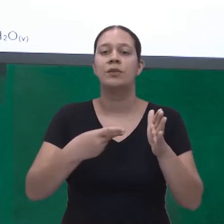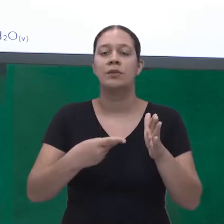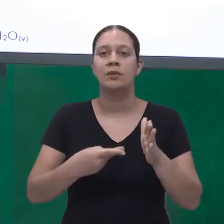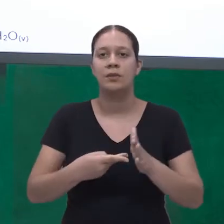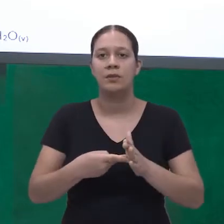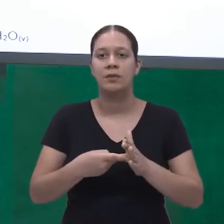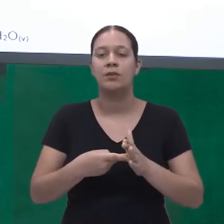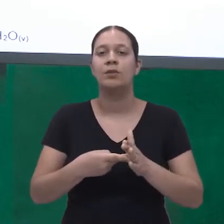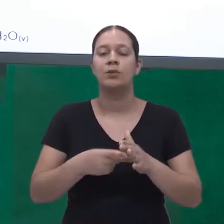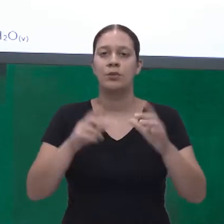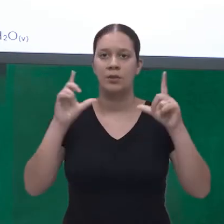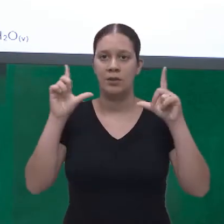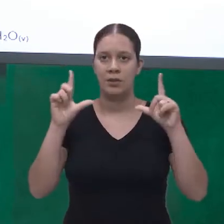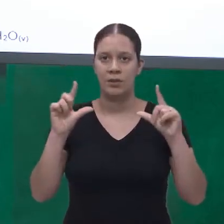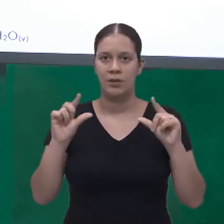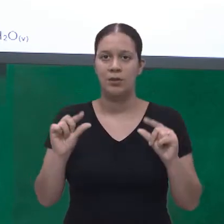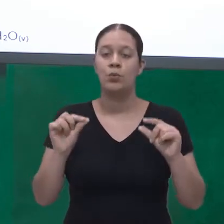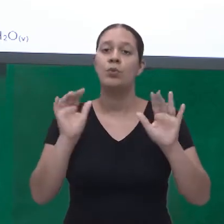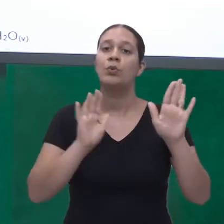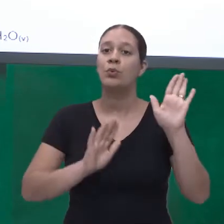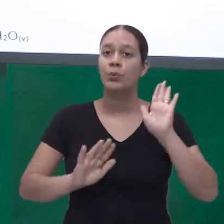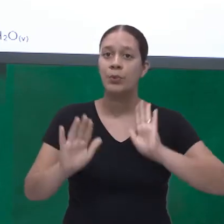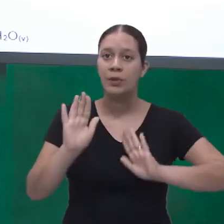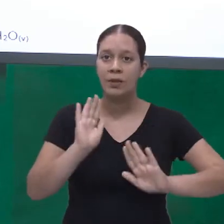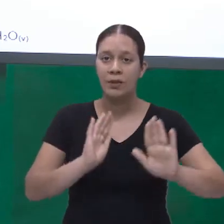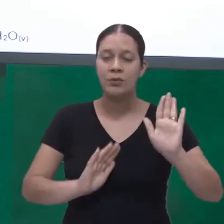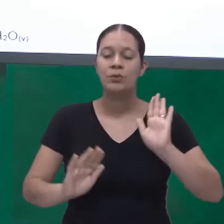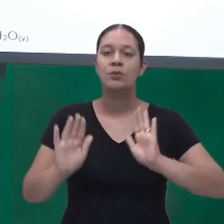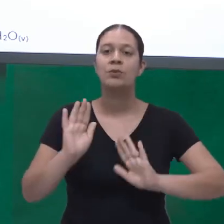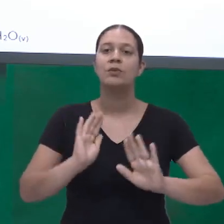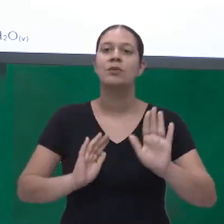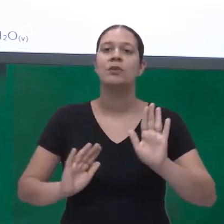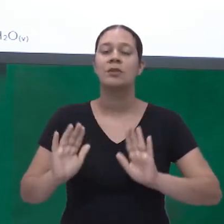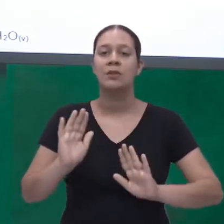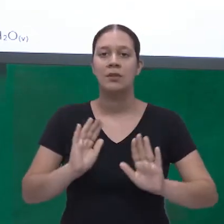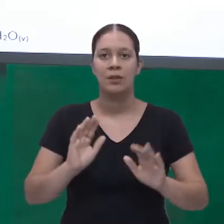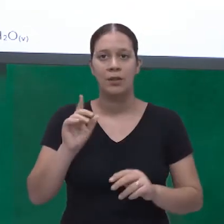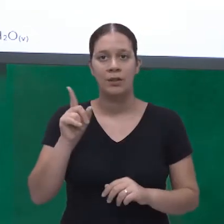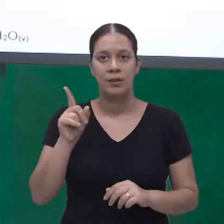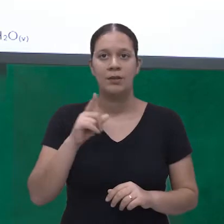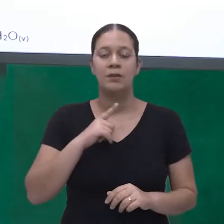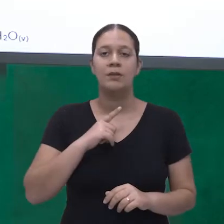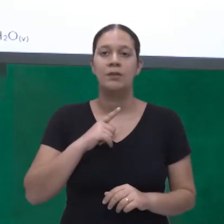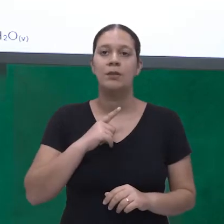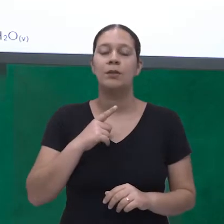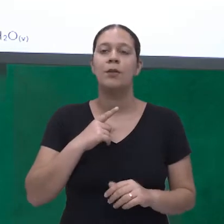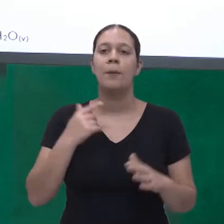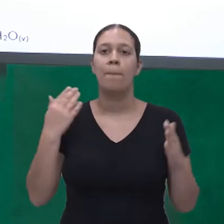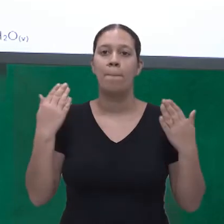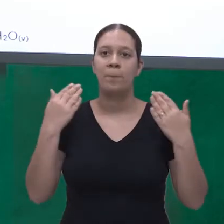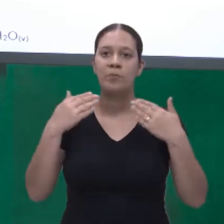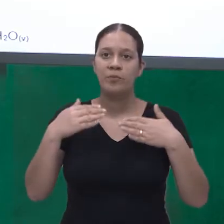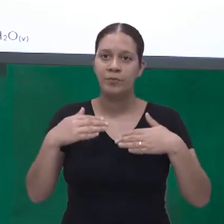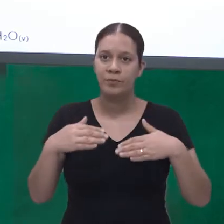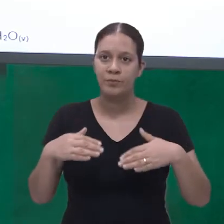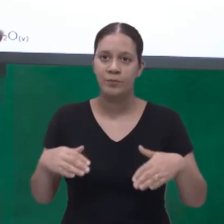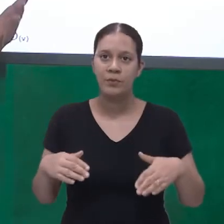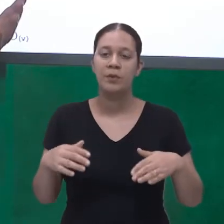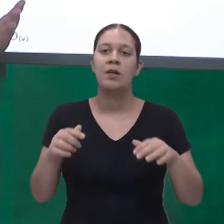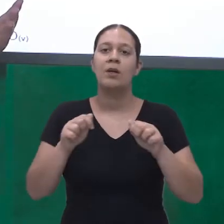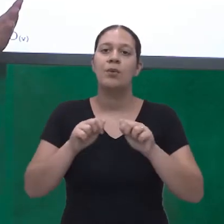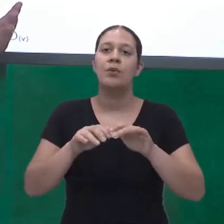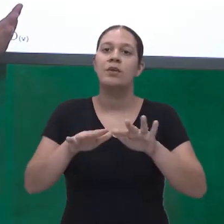que a entropia diminuiu. Cuidado com isso, cuidado porque isso cai. Sair de aquoso, aquoso que